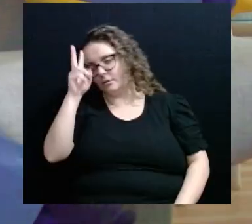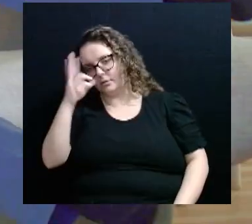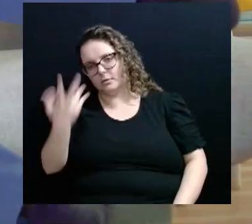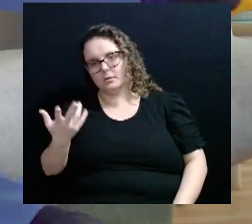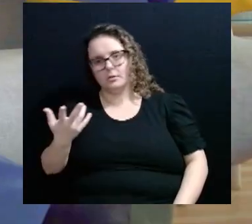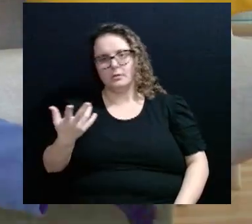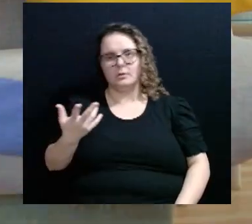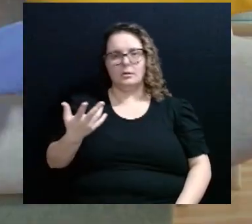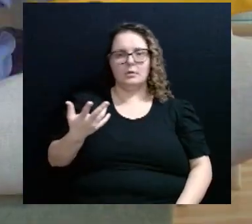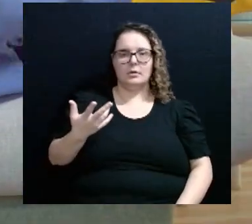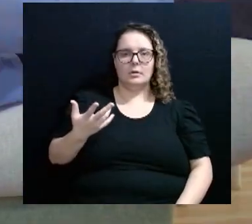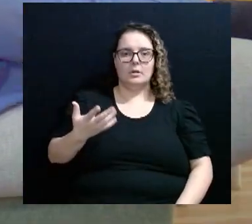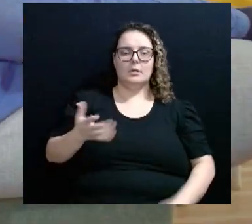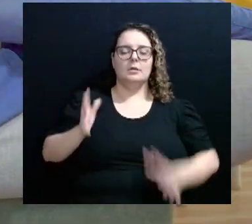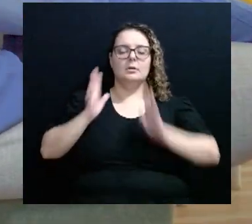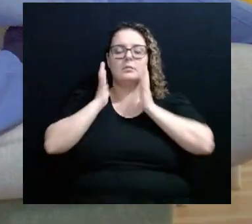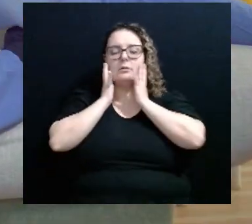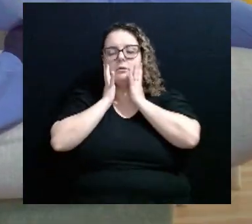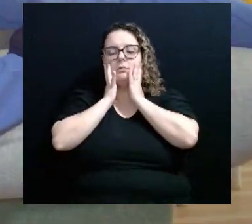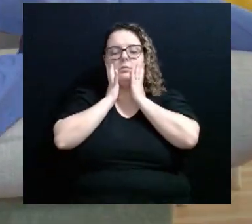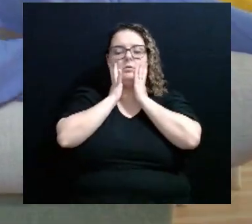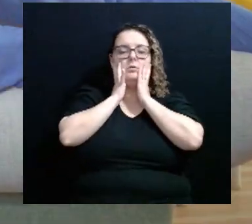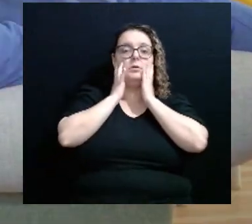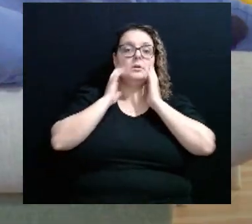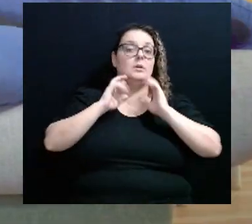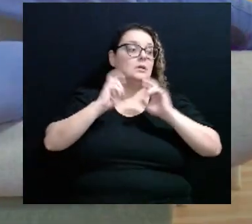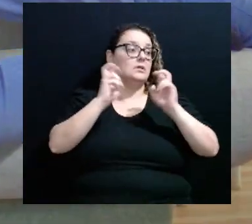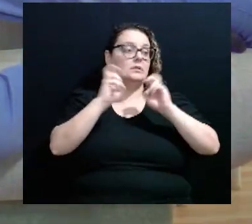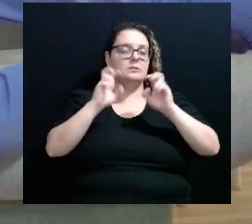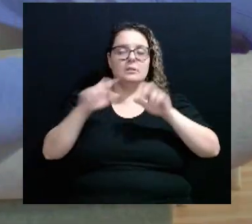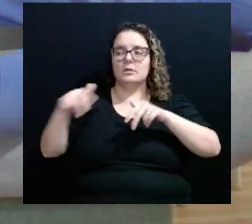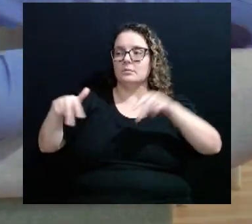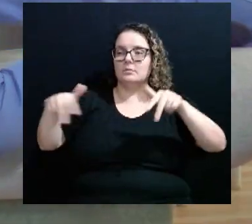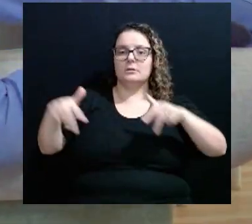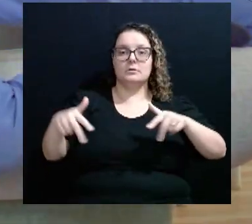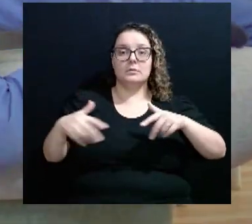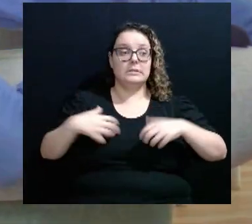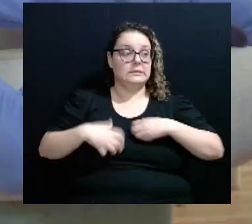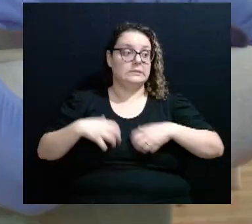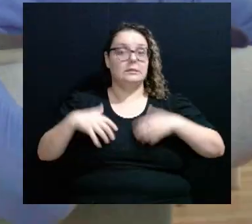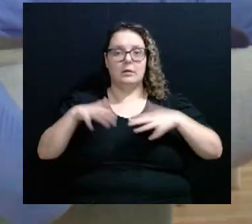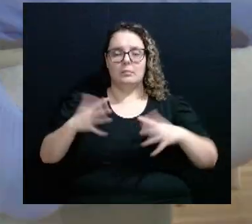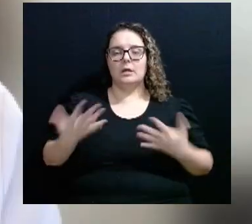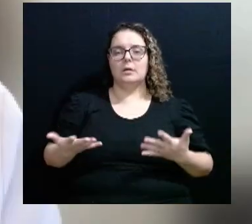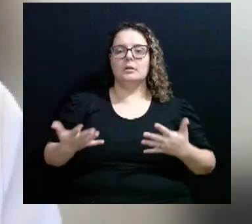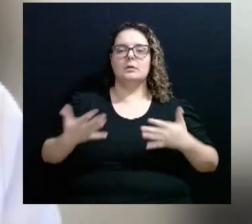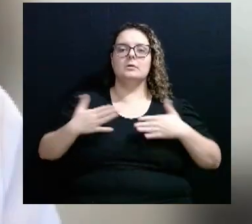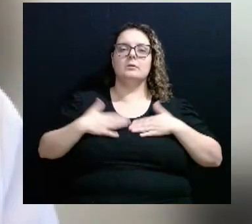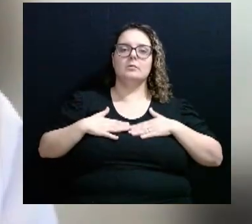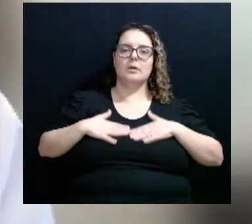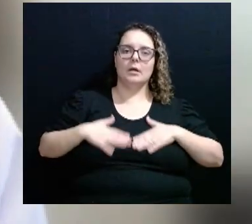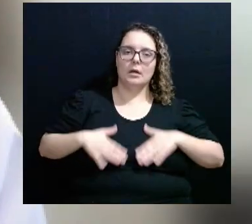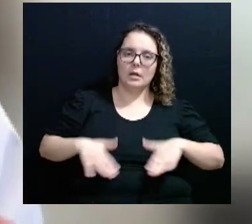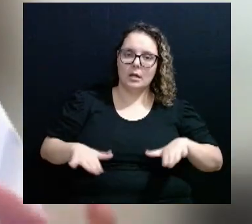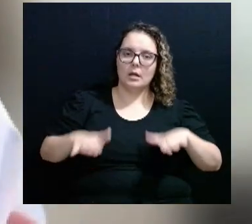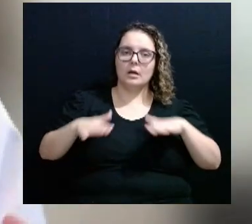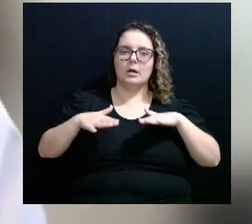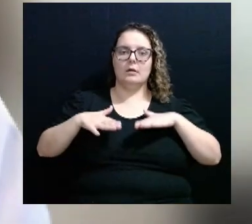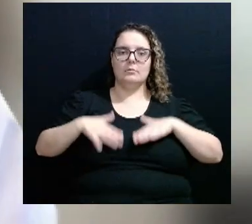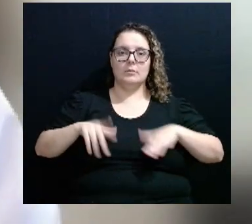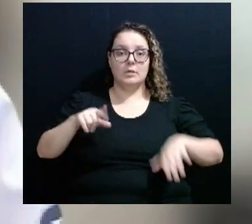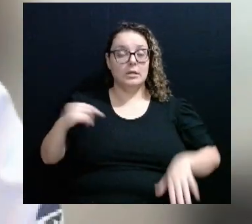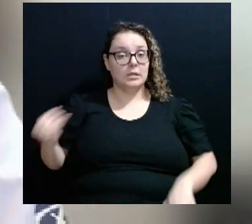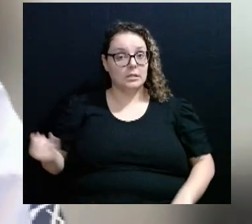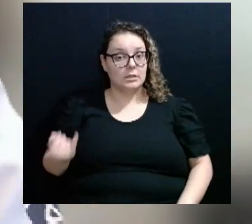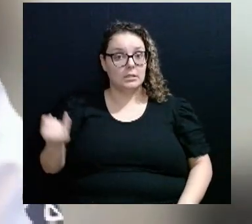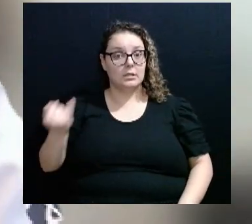estar te escutando. Quando você grita, você está apavorando mais as pessoas que estão por perto, né? Então, assim, fica